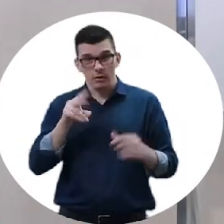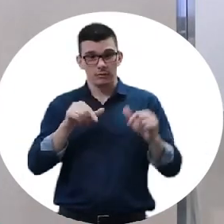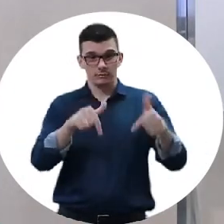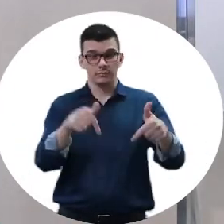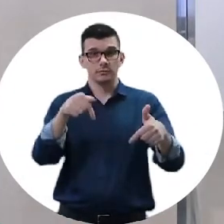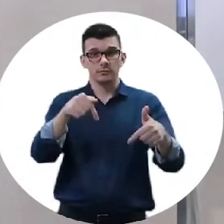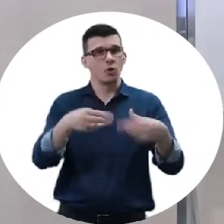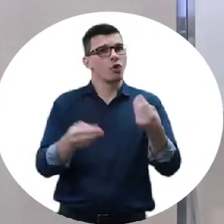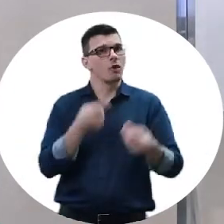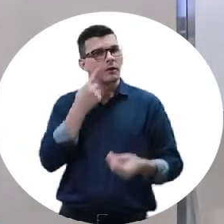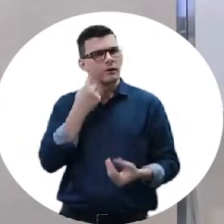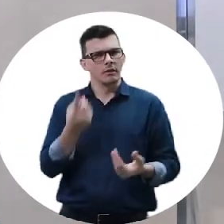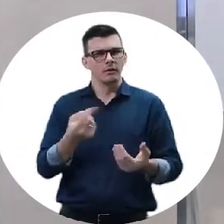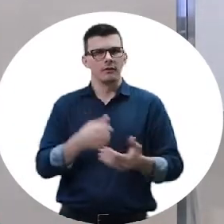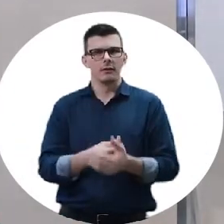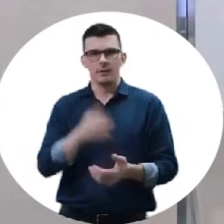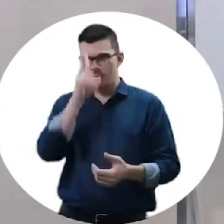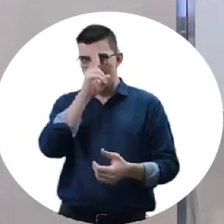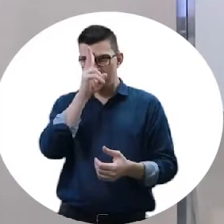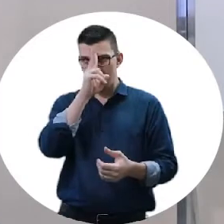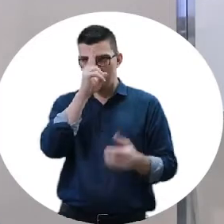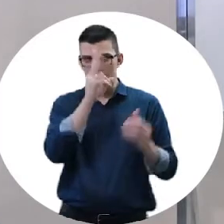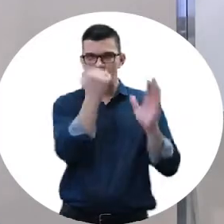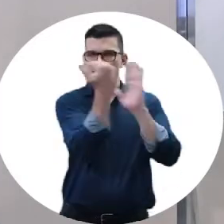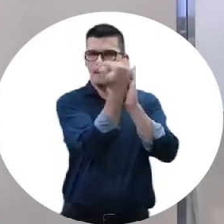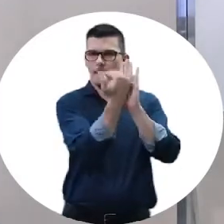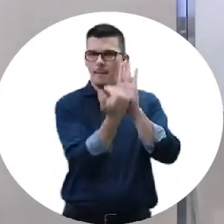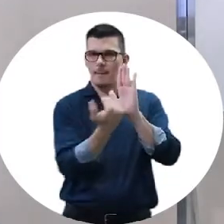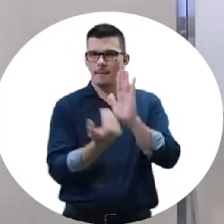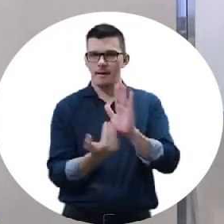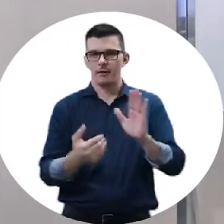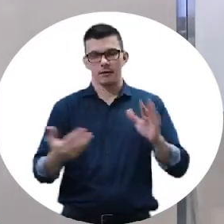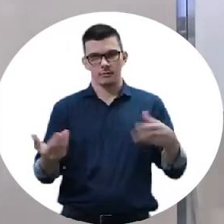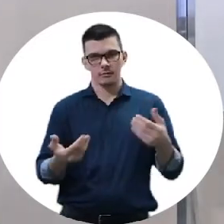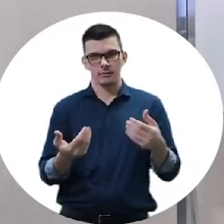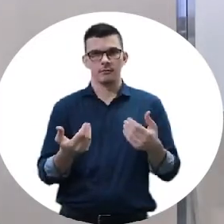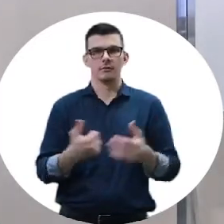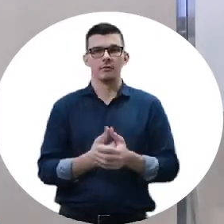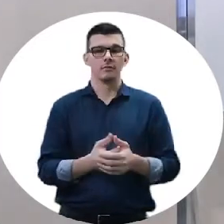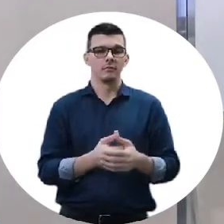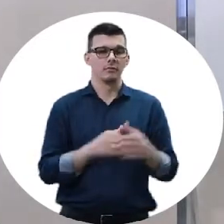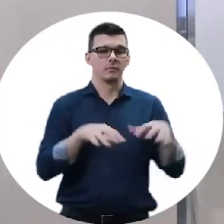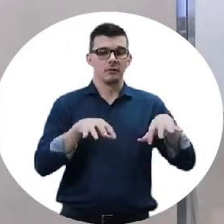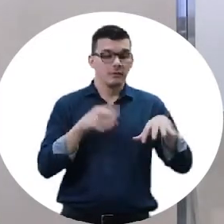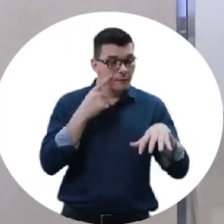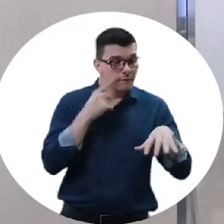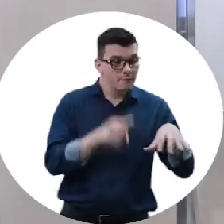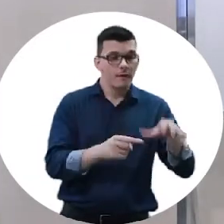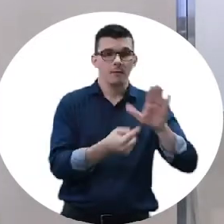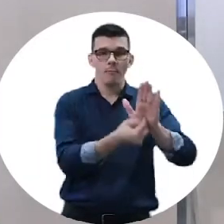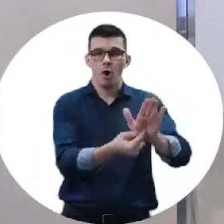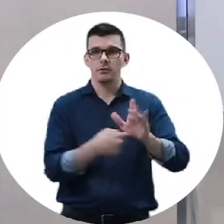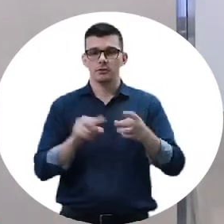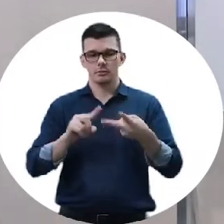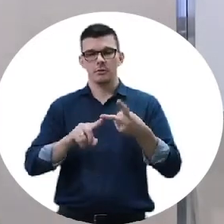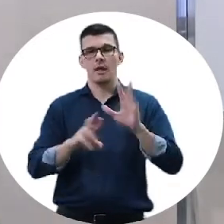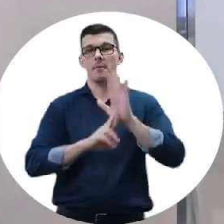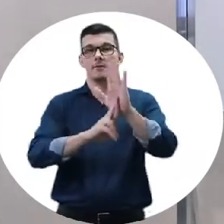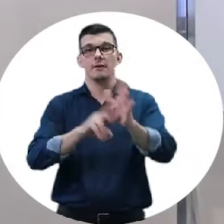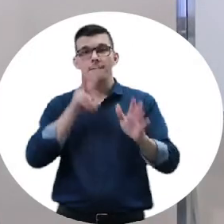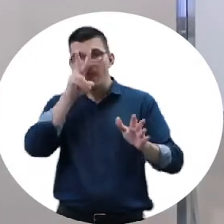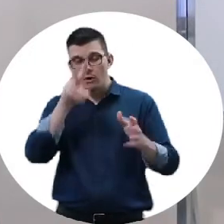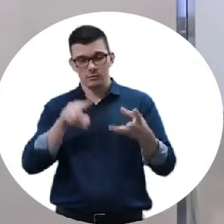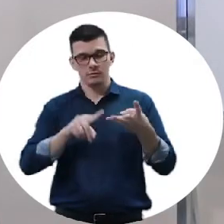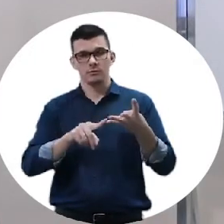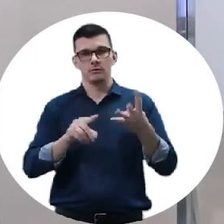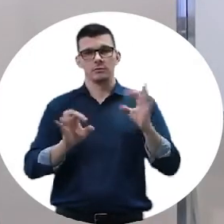corda? Como é que eu faço? Lembra das etapas? No exercício anterior? Separa os blocos, representa as forças, monta a